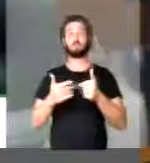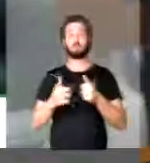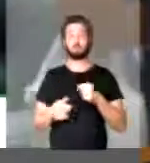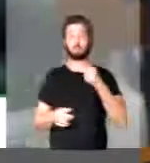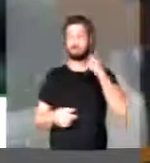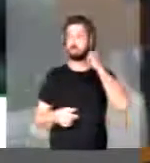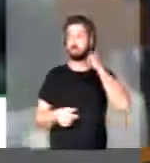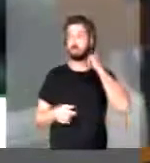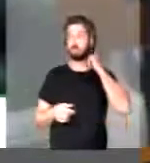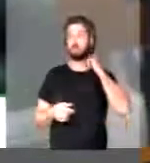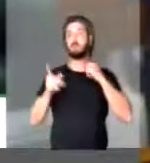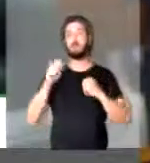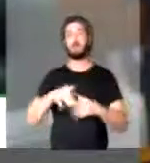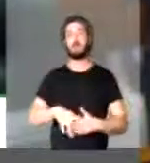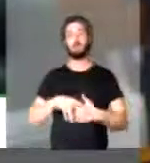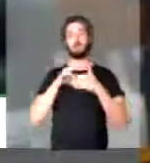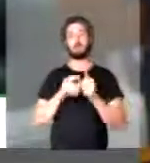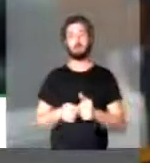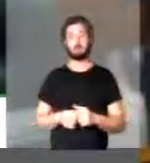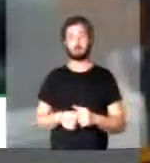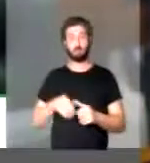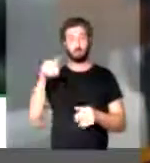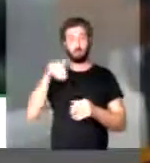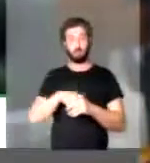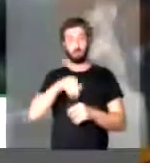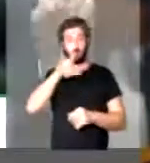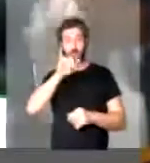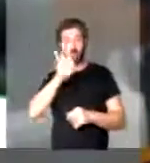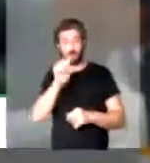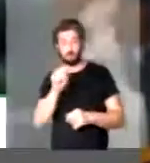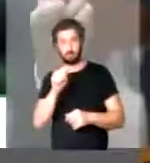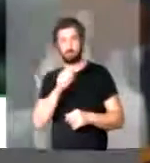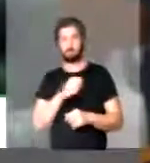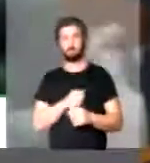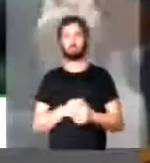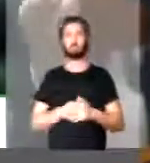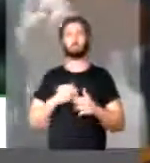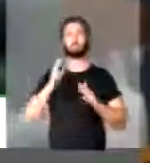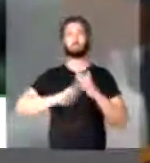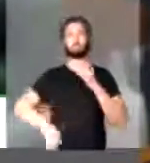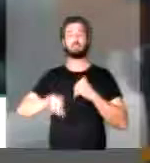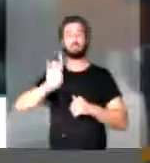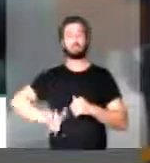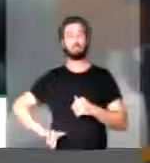que é a representatividade. O voto em lista cessa